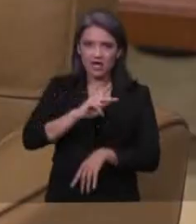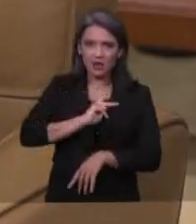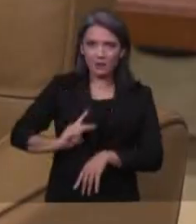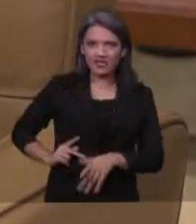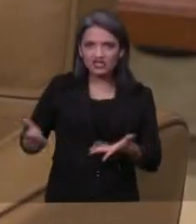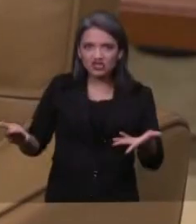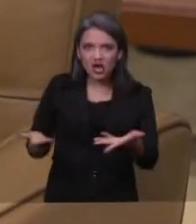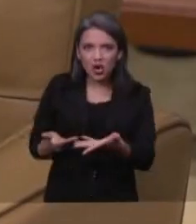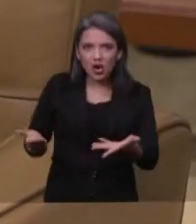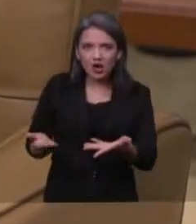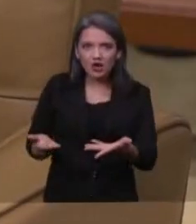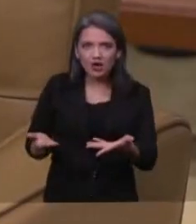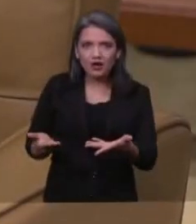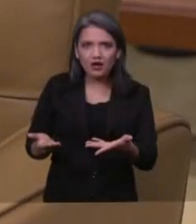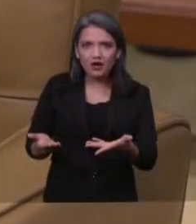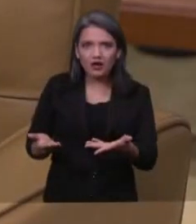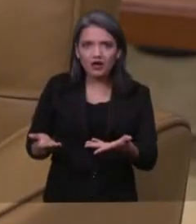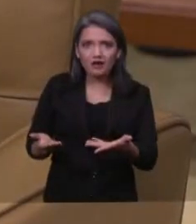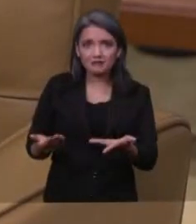de assumir?